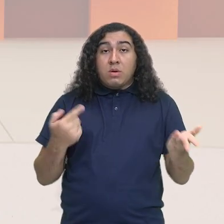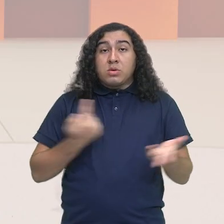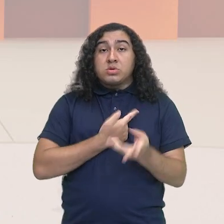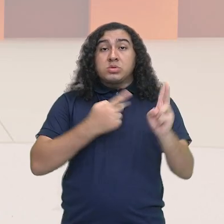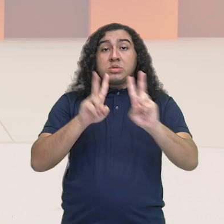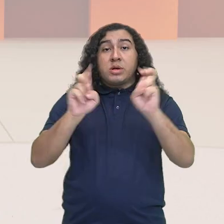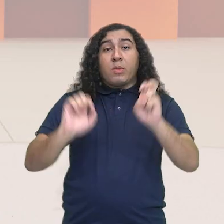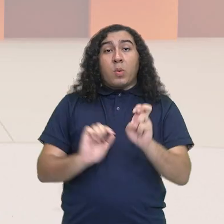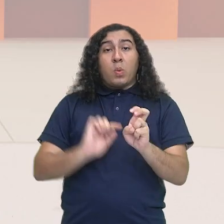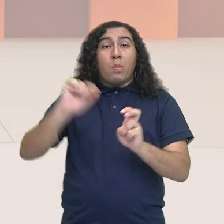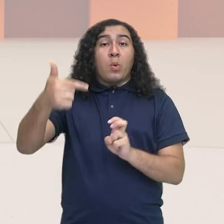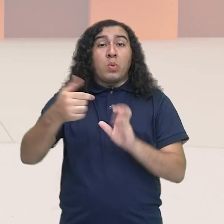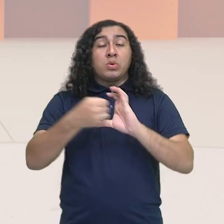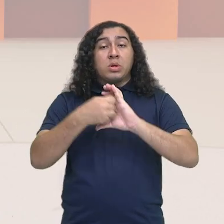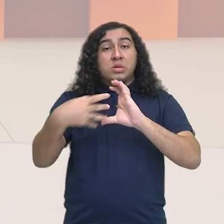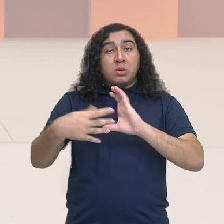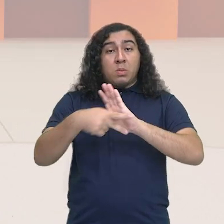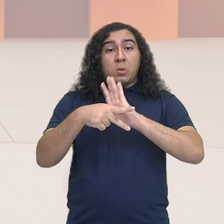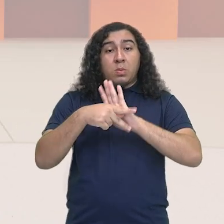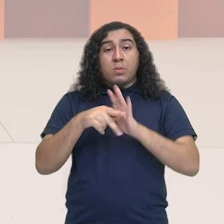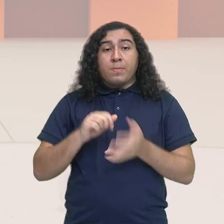falar de um outro